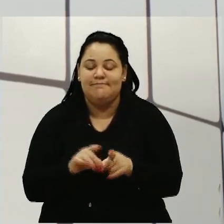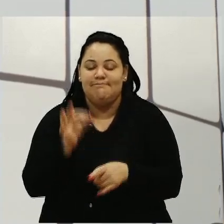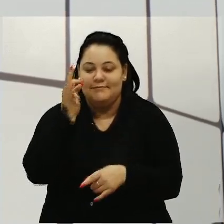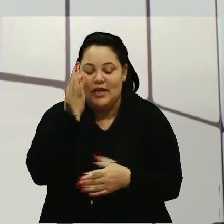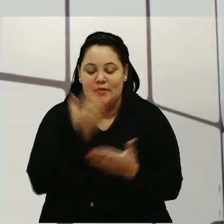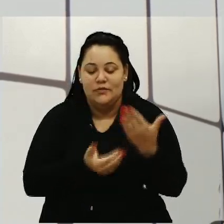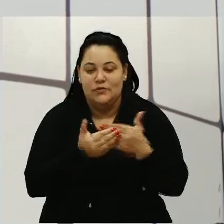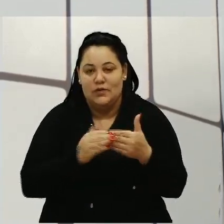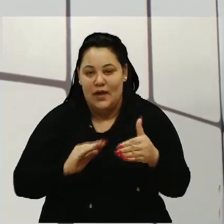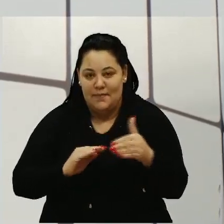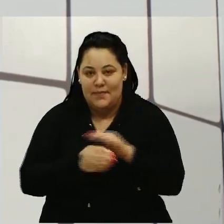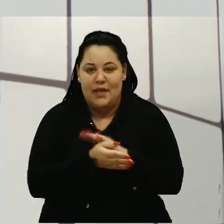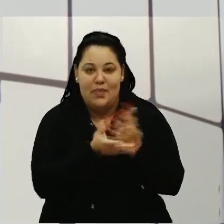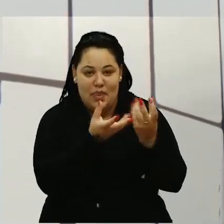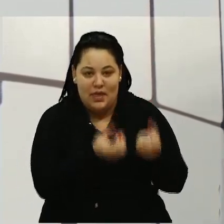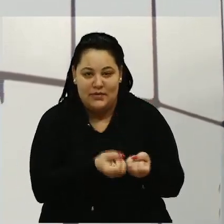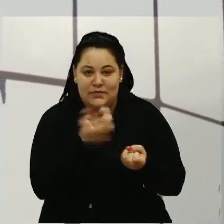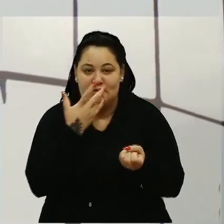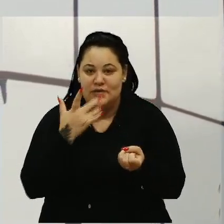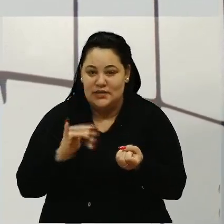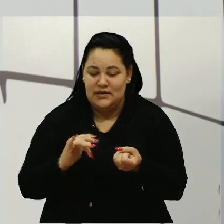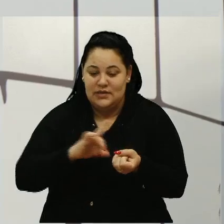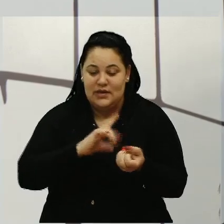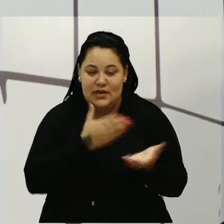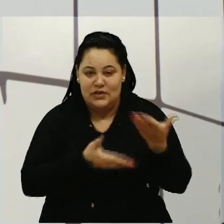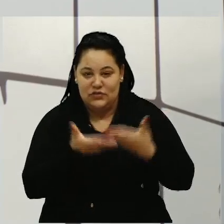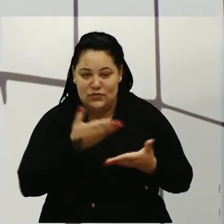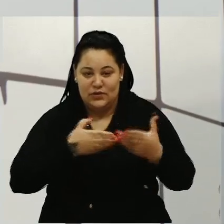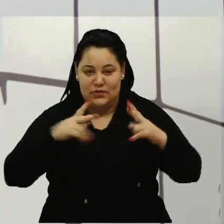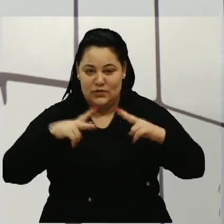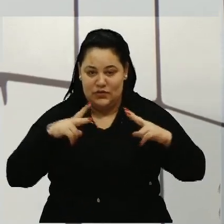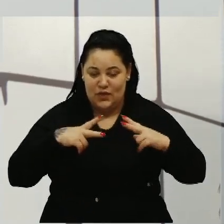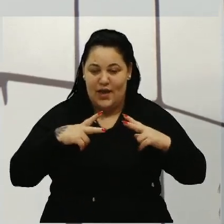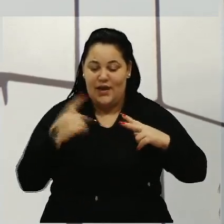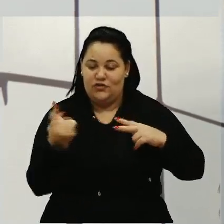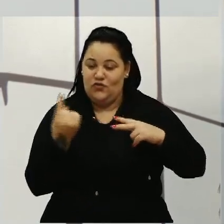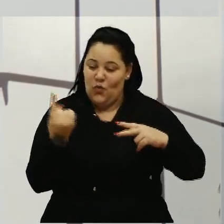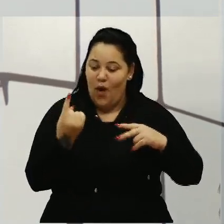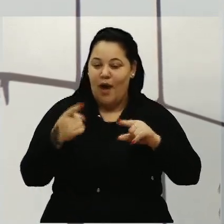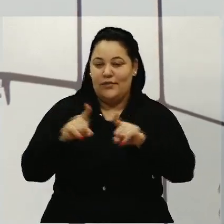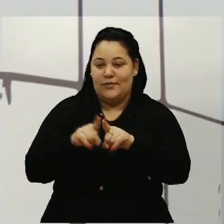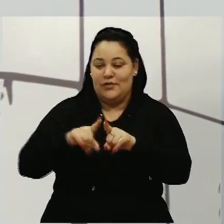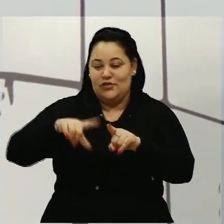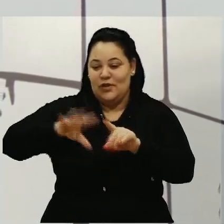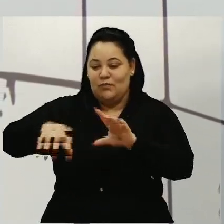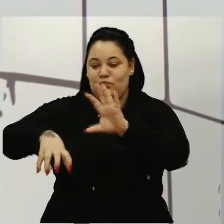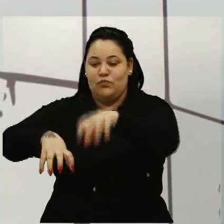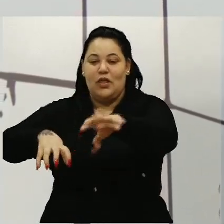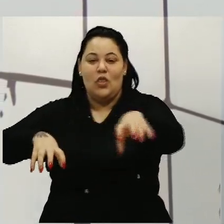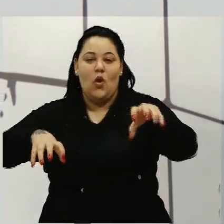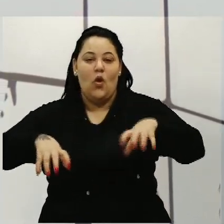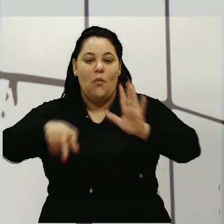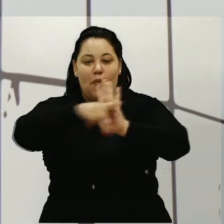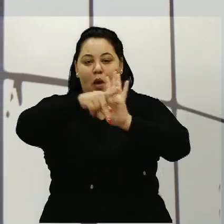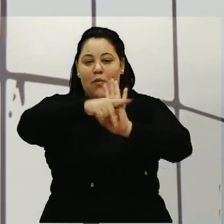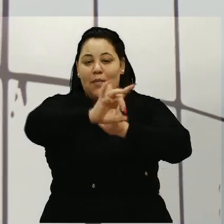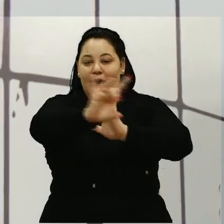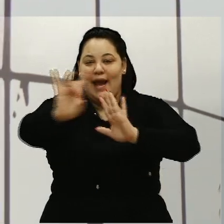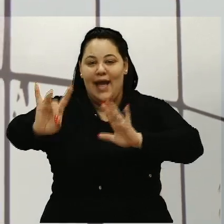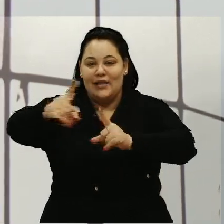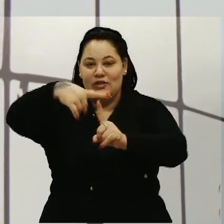adequado para o recebimento daquelas crianças com atendimento individualizado, tinha setores específicos,